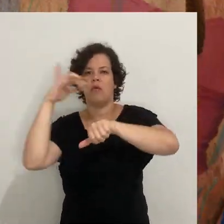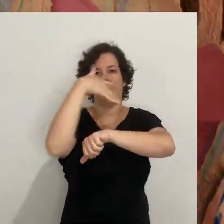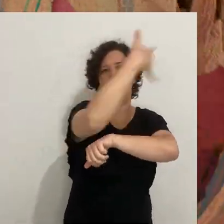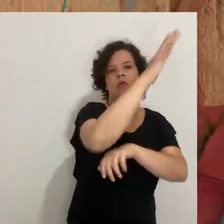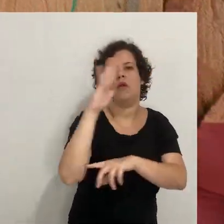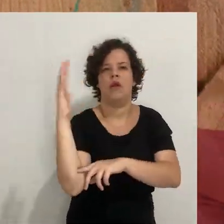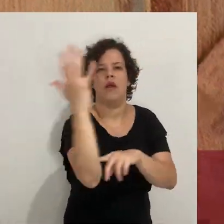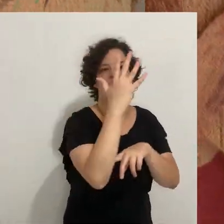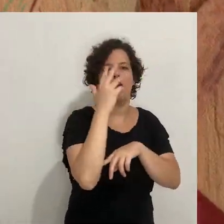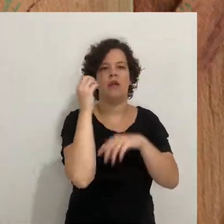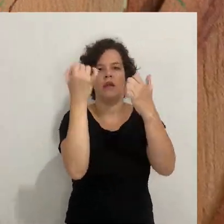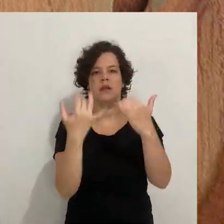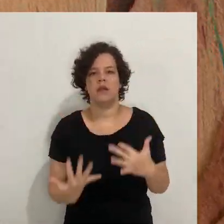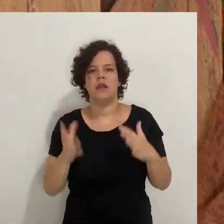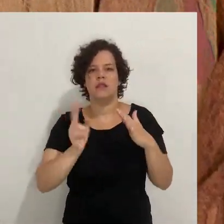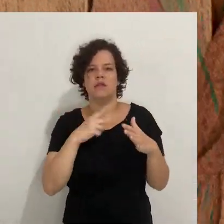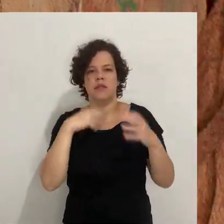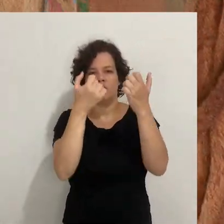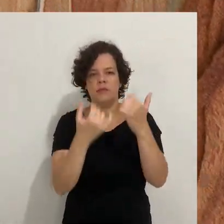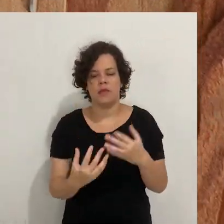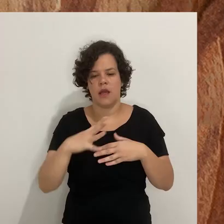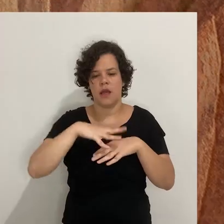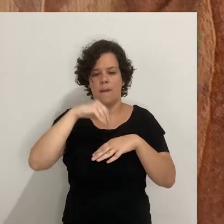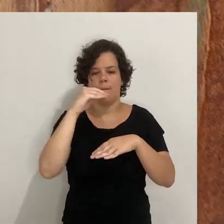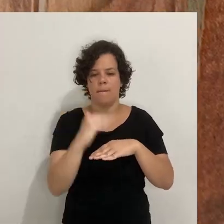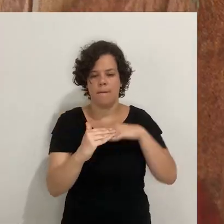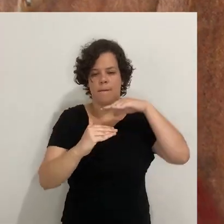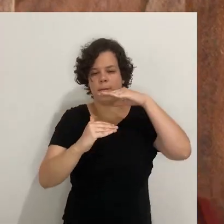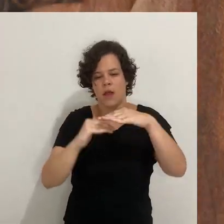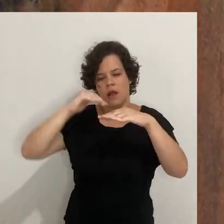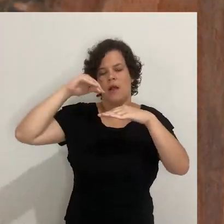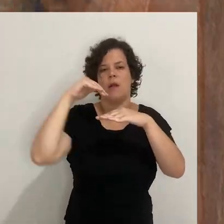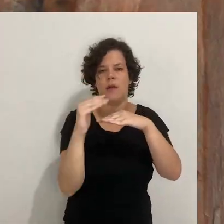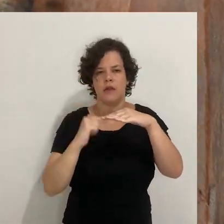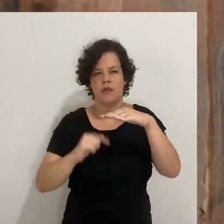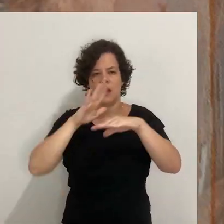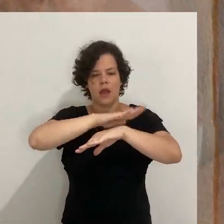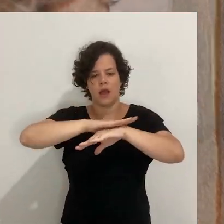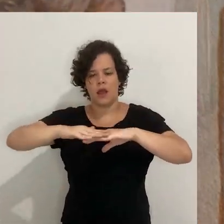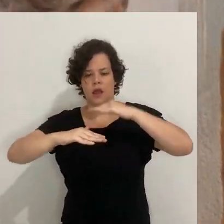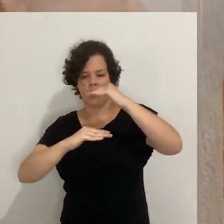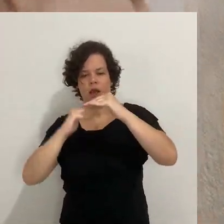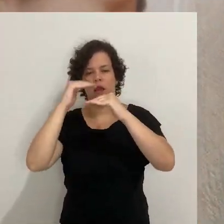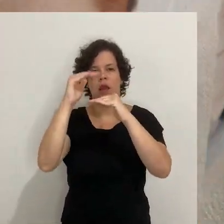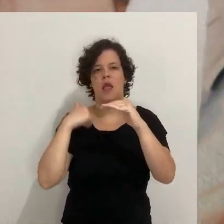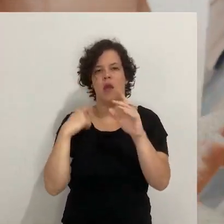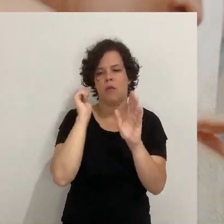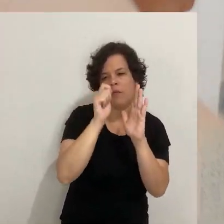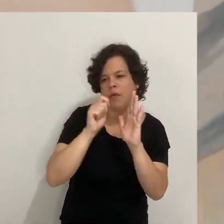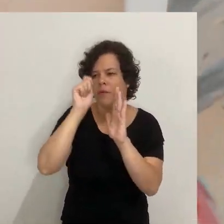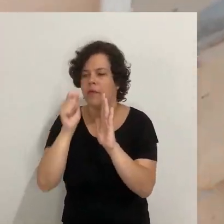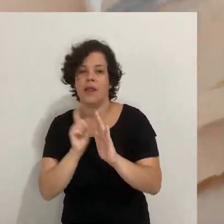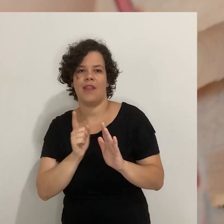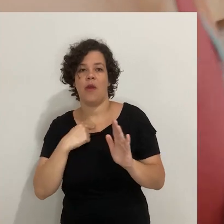troncos. E eu trago essas várias camadas, essas várias cascas sobrepostas que não foram esculpidas por mim. Eu